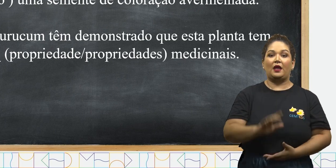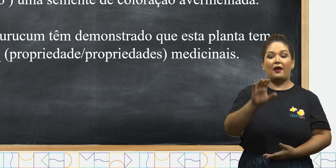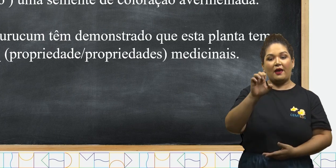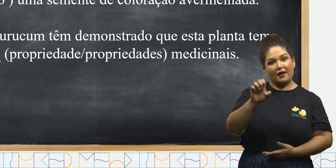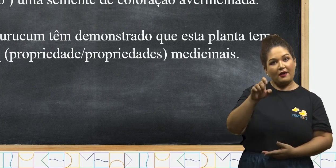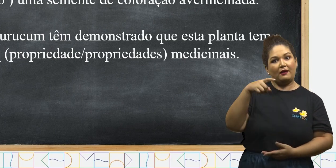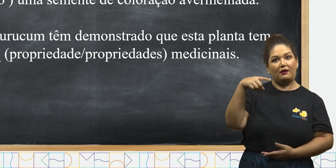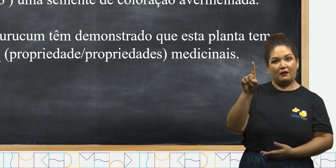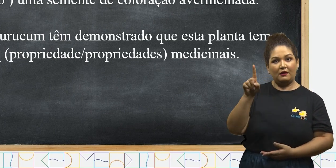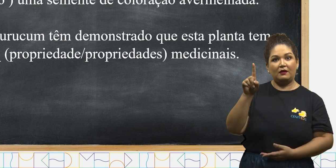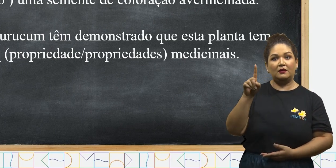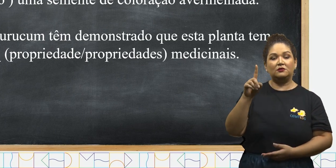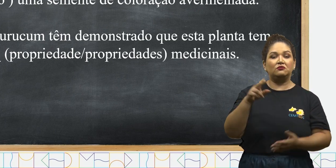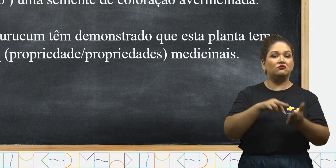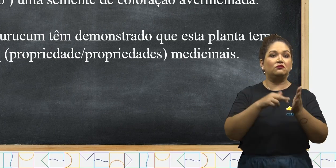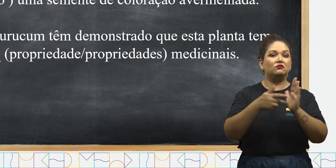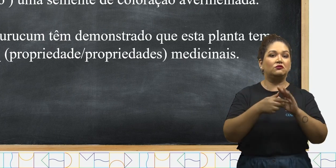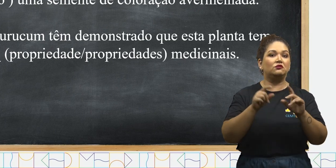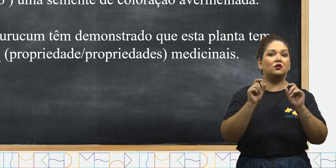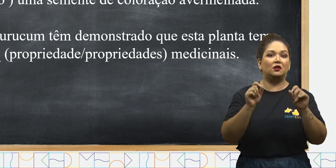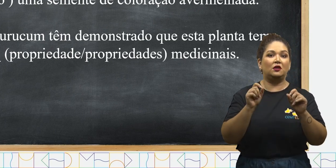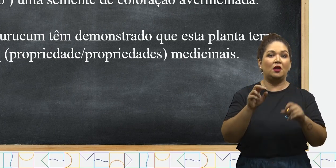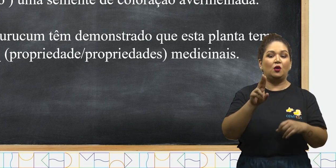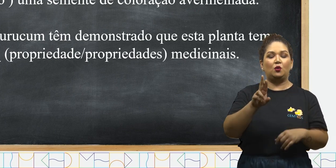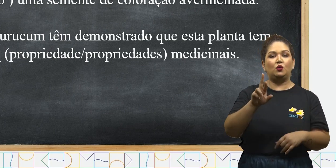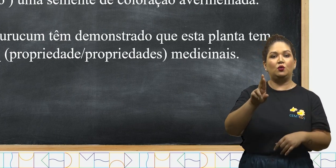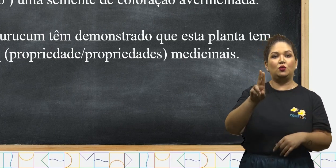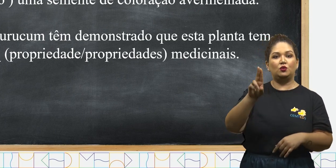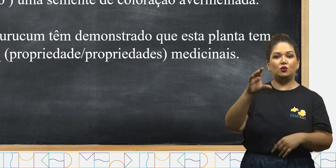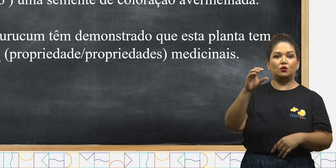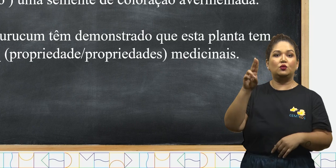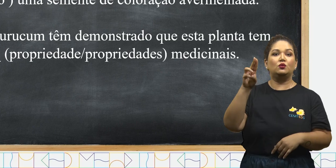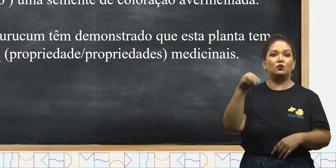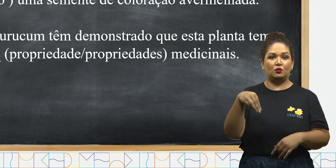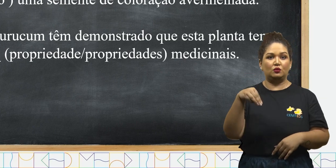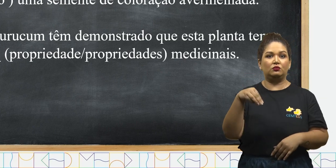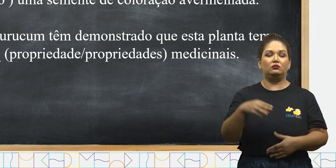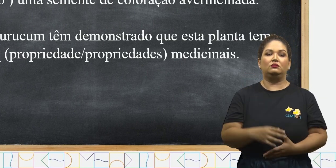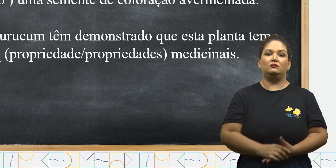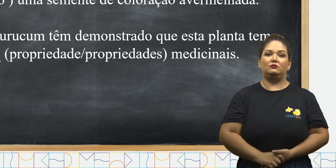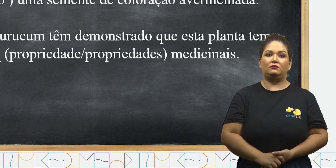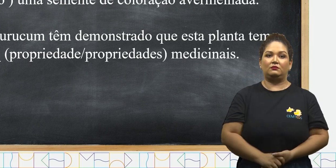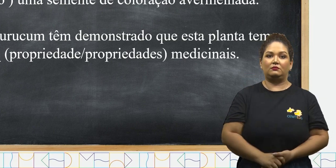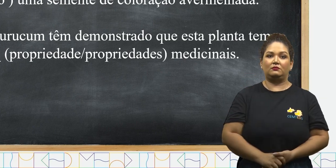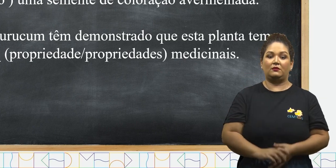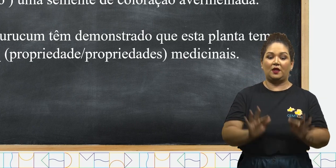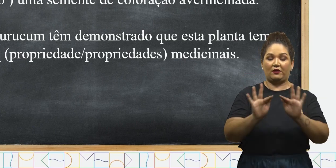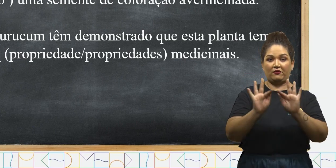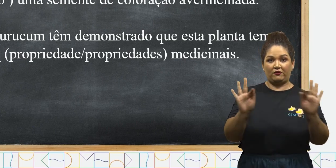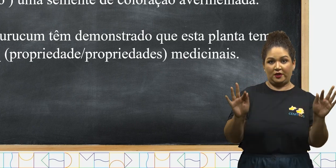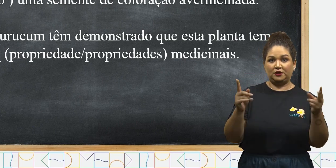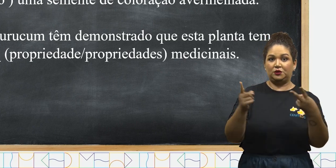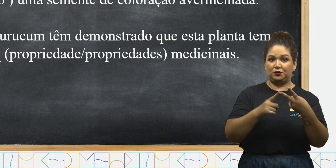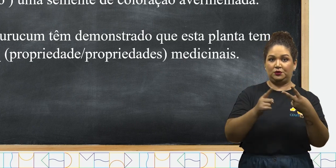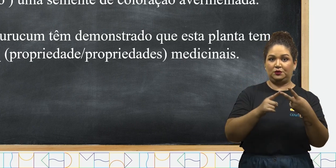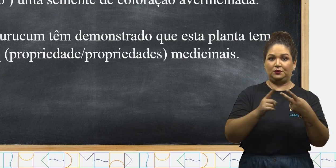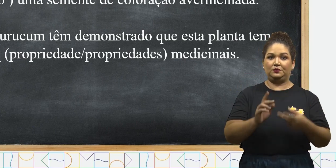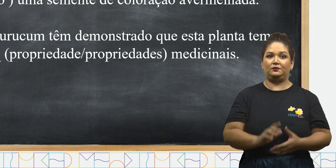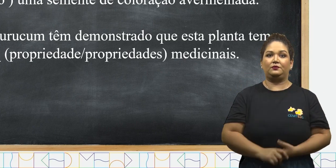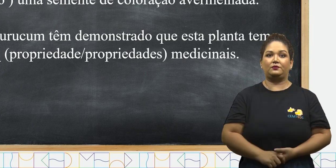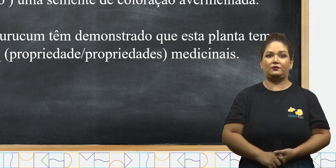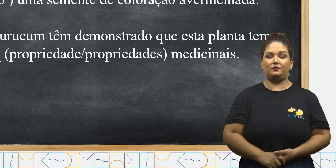errada. O E está se referindo a urucum. Vamos verificar a resposta correta da nossa segunda